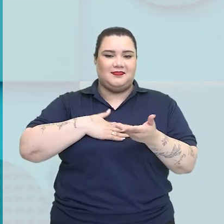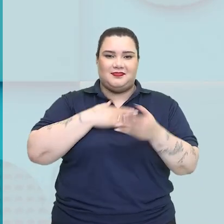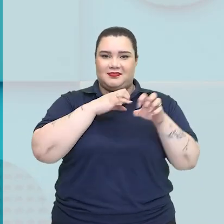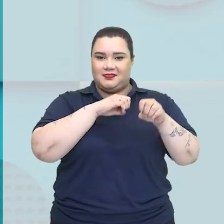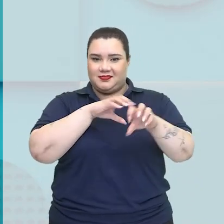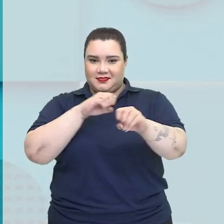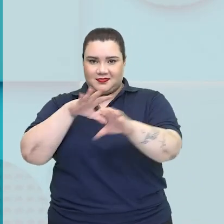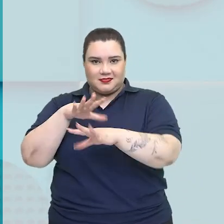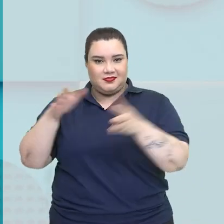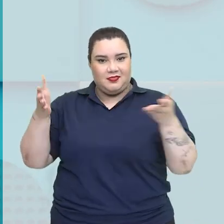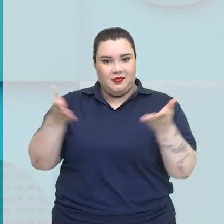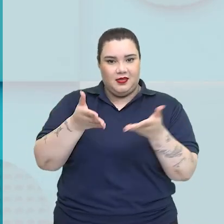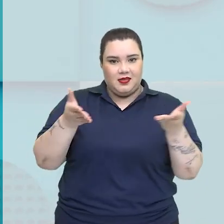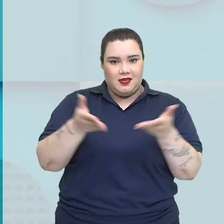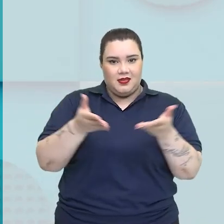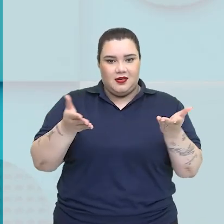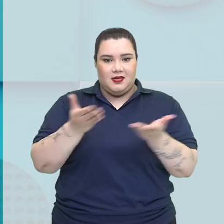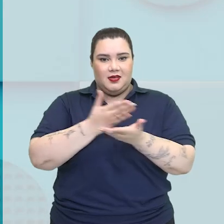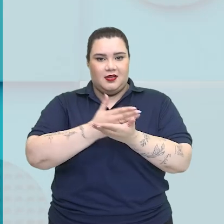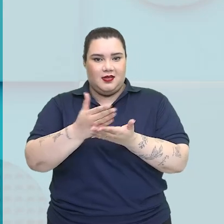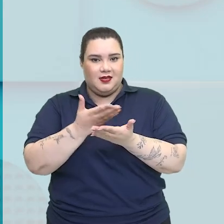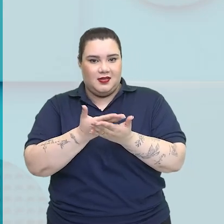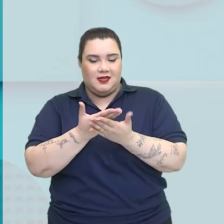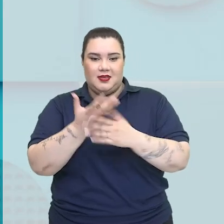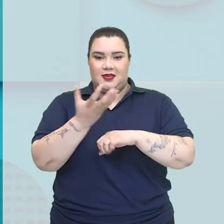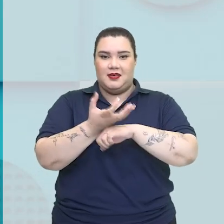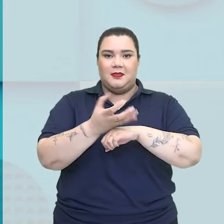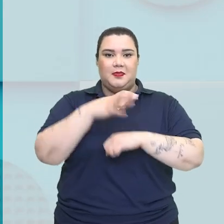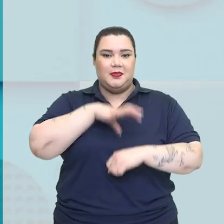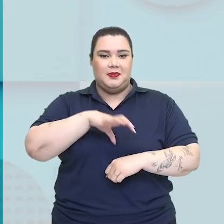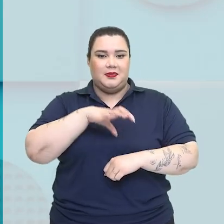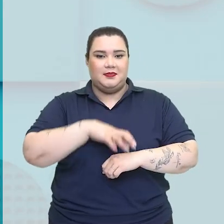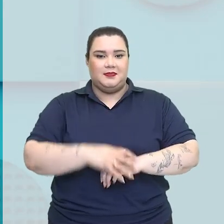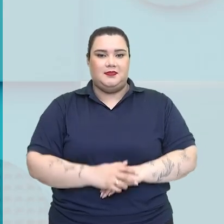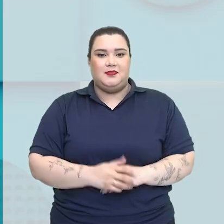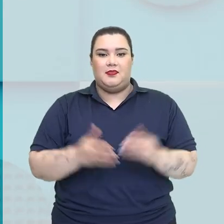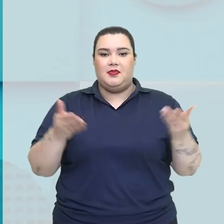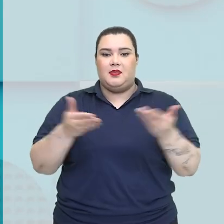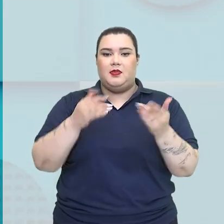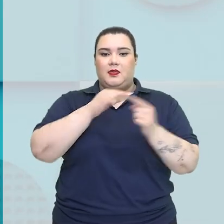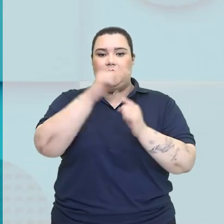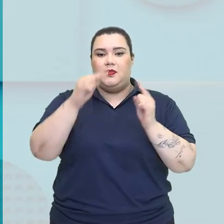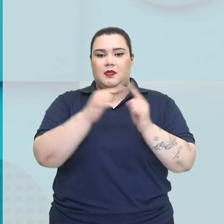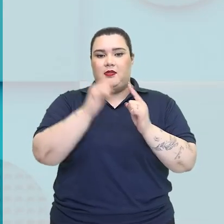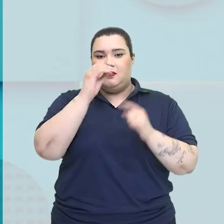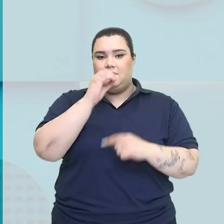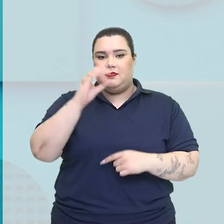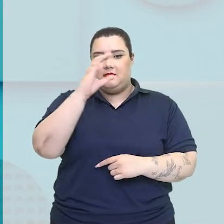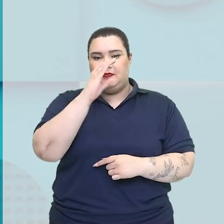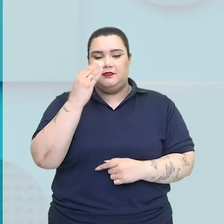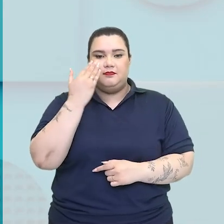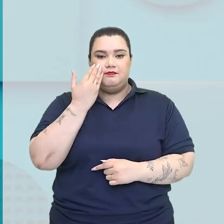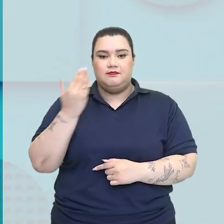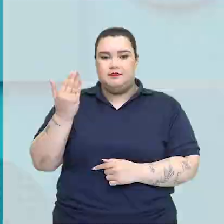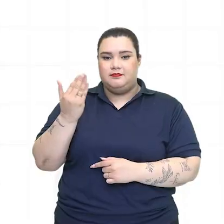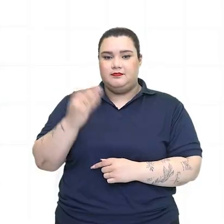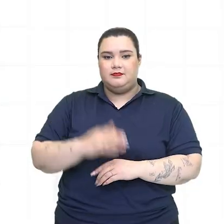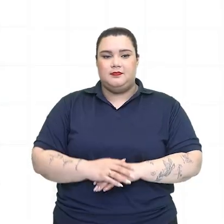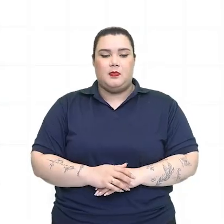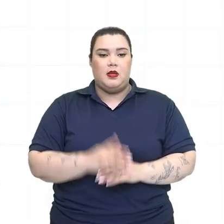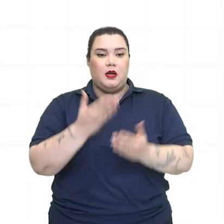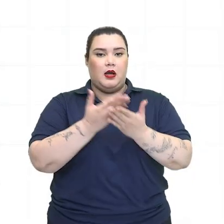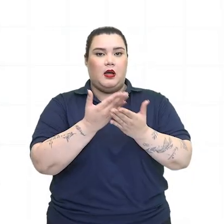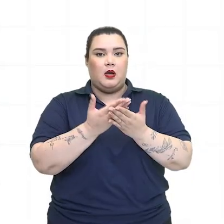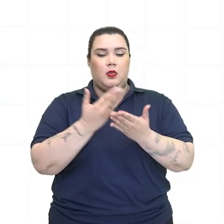estar aqui com vocês para mais uma aula de língua portuguesa. Então, vamos conhecer o objeto de conhecimento da nossa aula